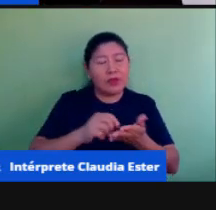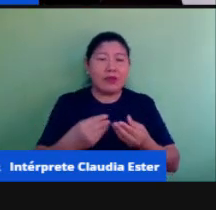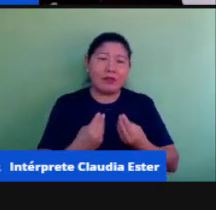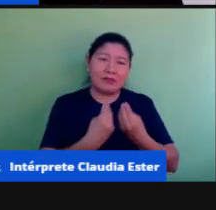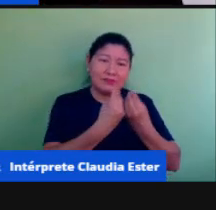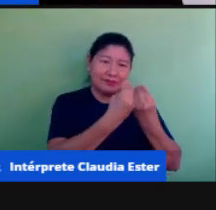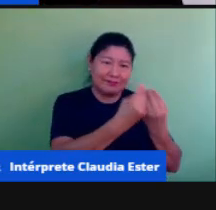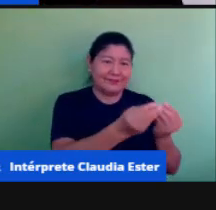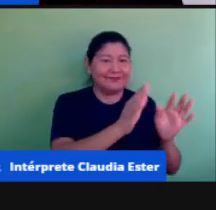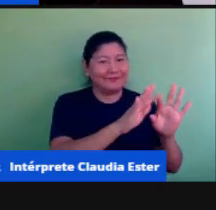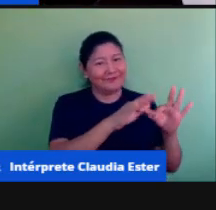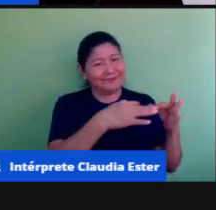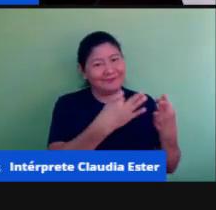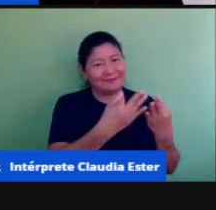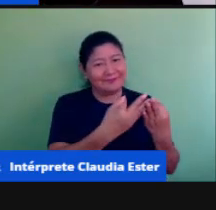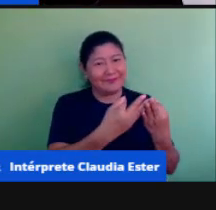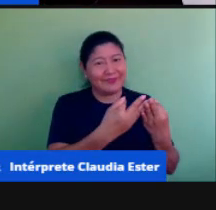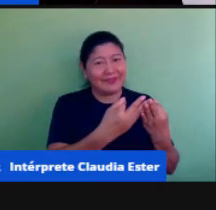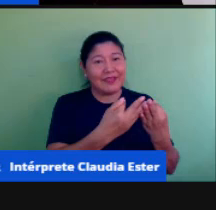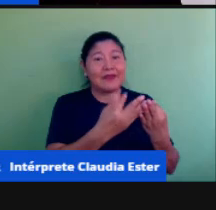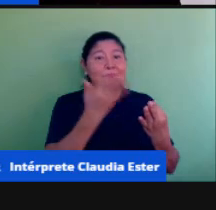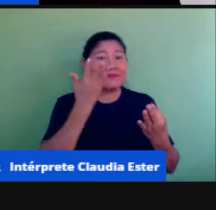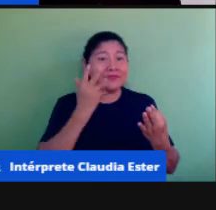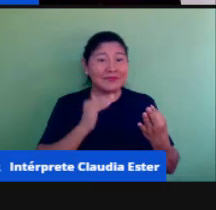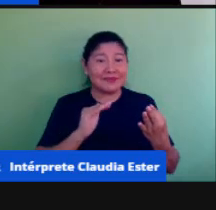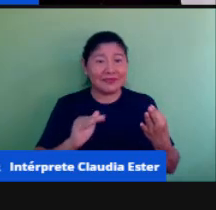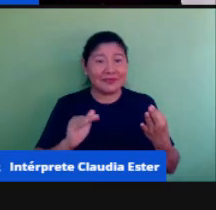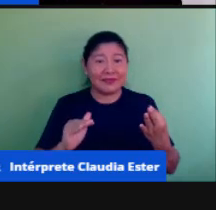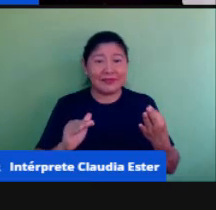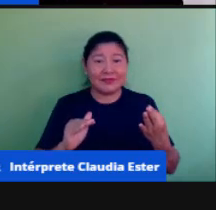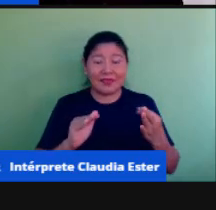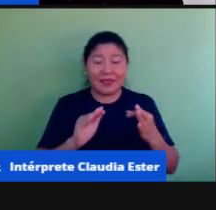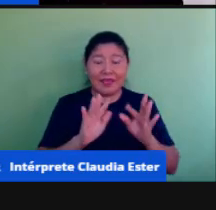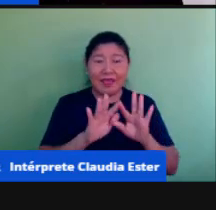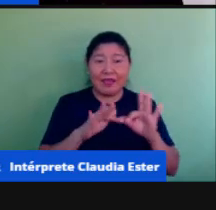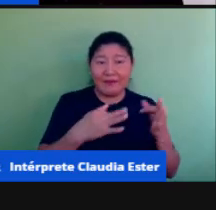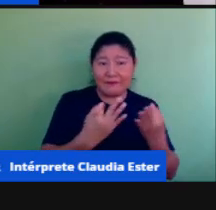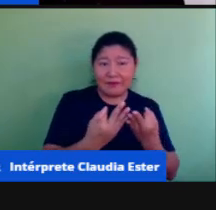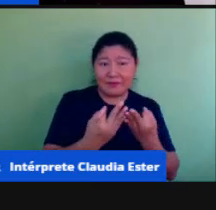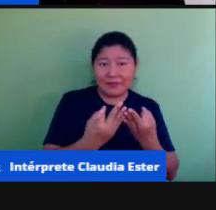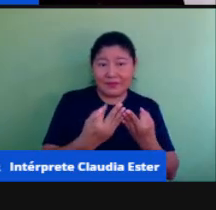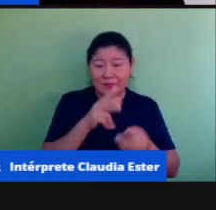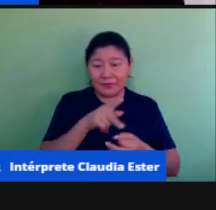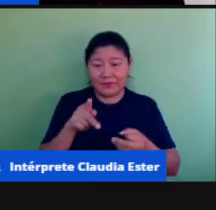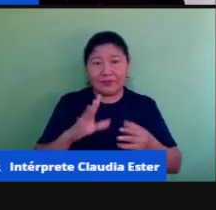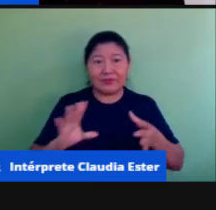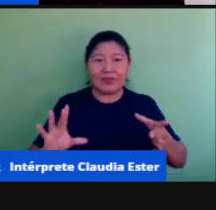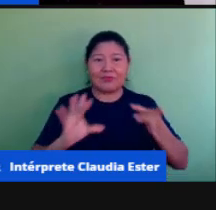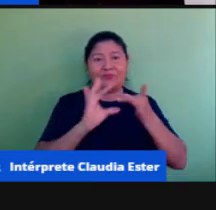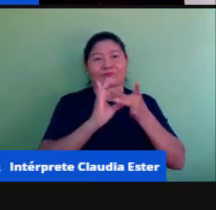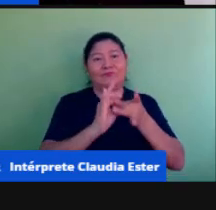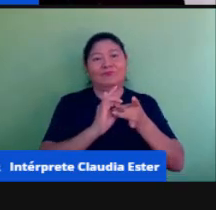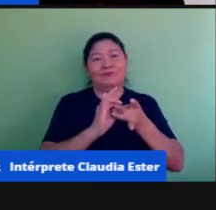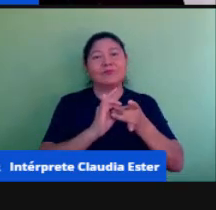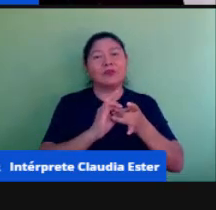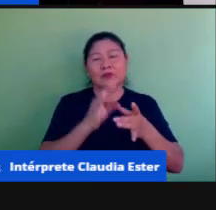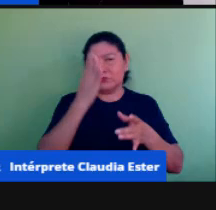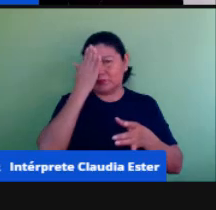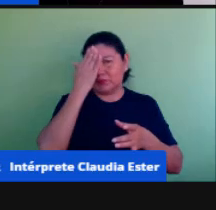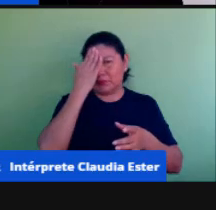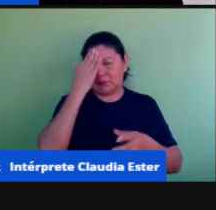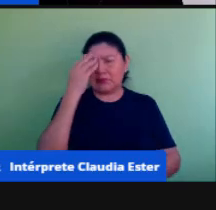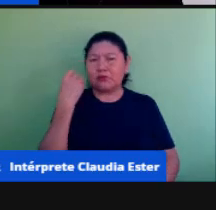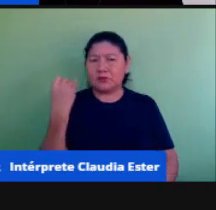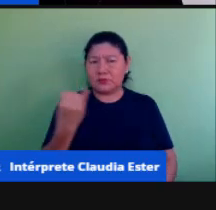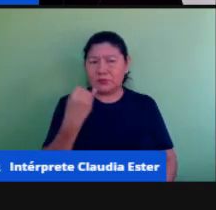para criar esse vínculo, tá? Isso é que é importante. Eu sei que tem muitos professores